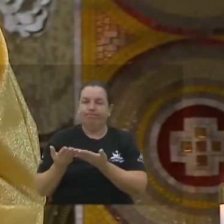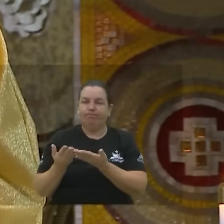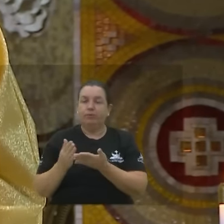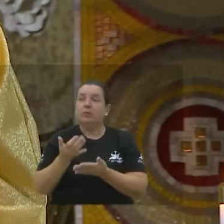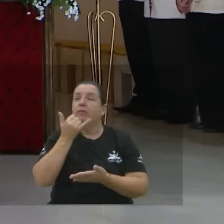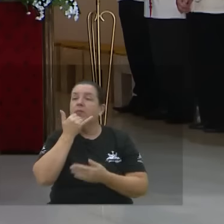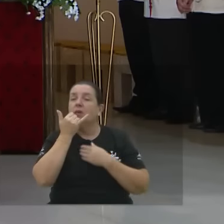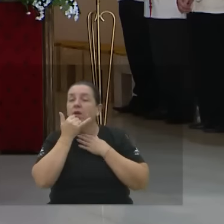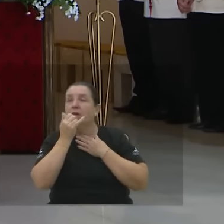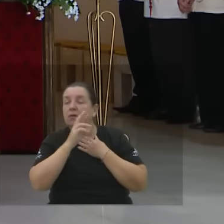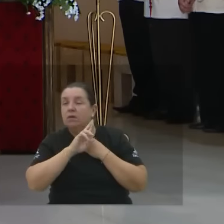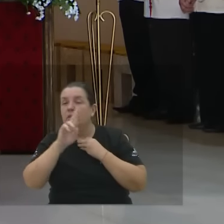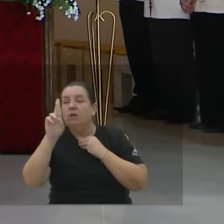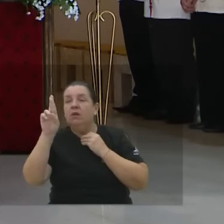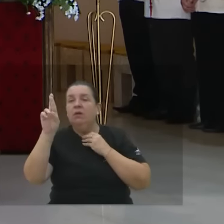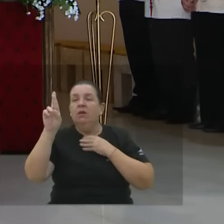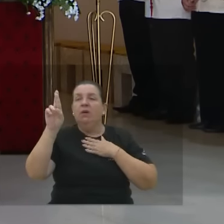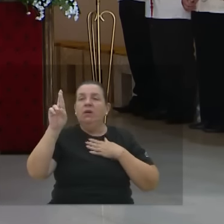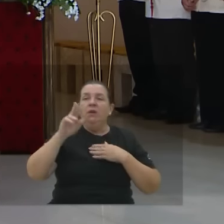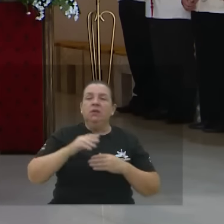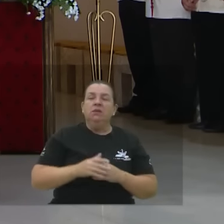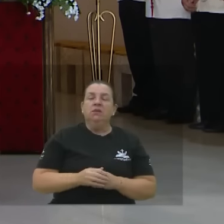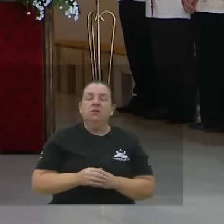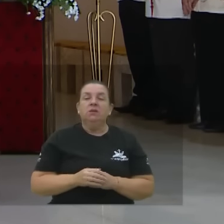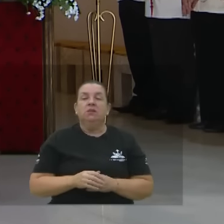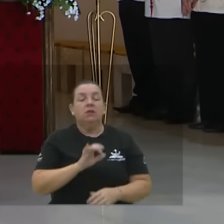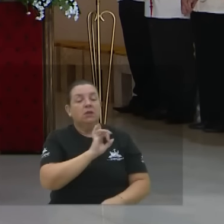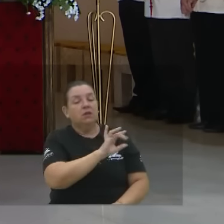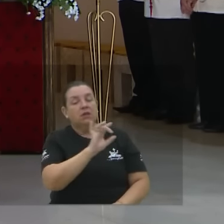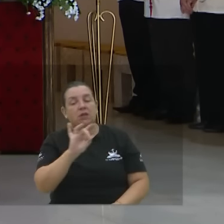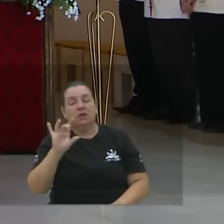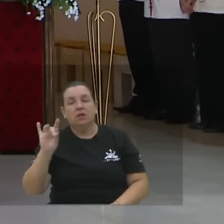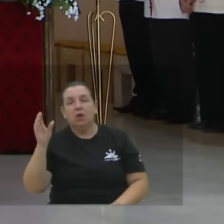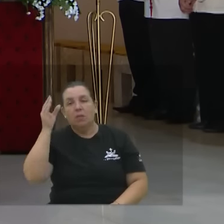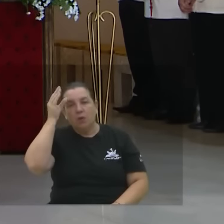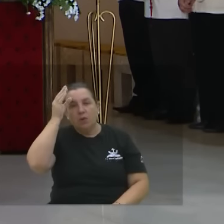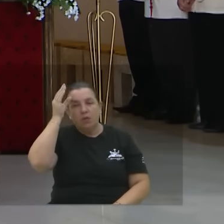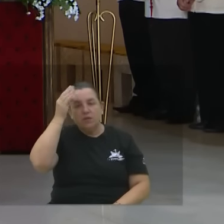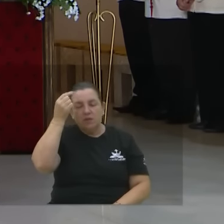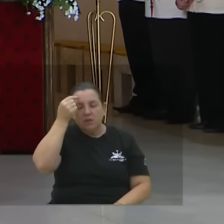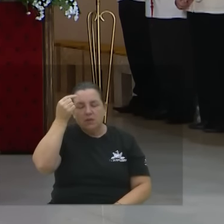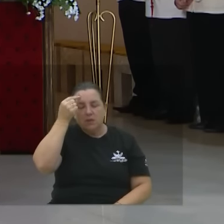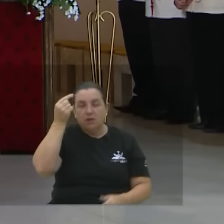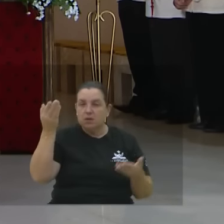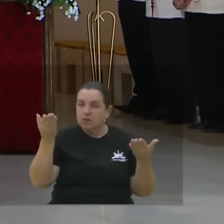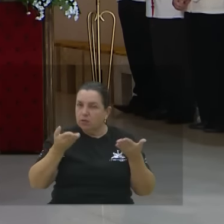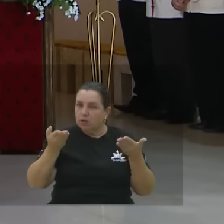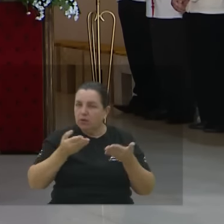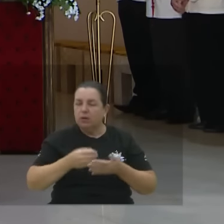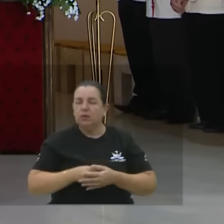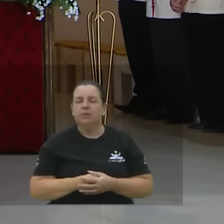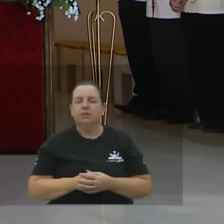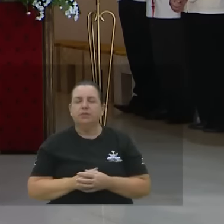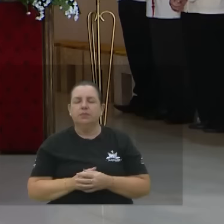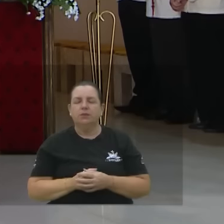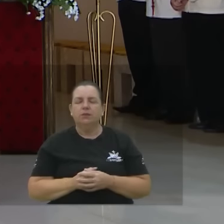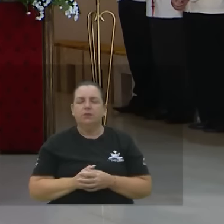Perdão, Senhor. Cada um faça o seu exame de consciência.